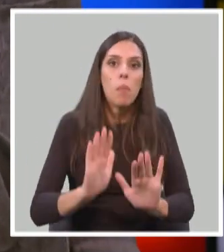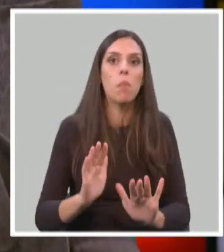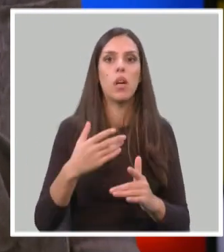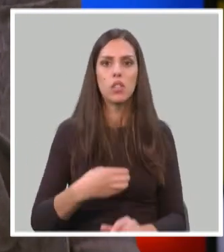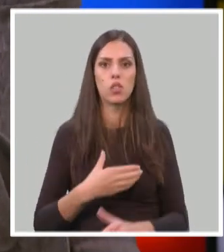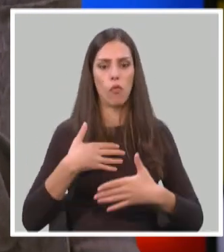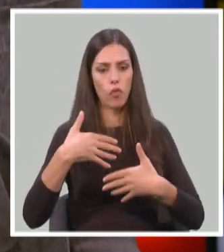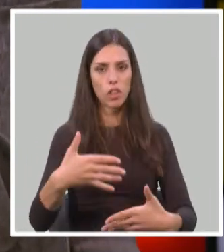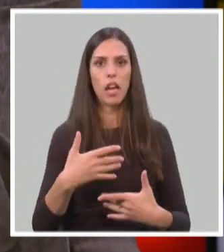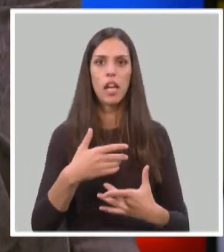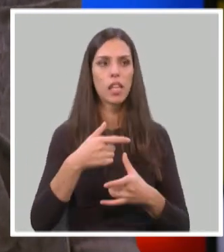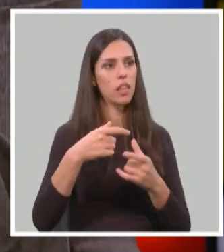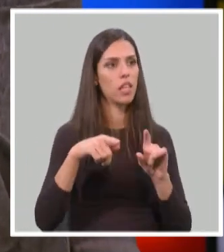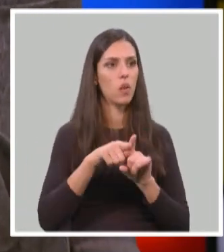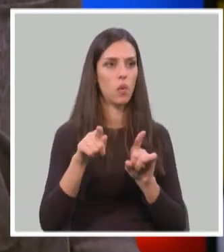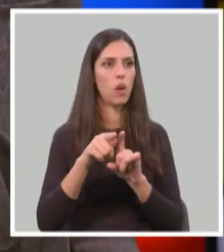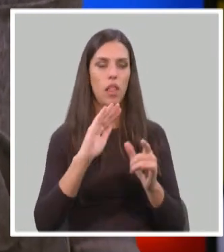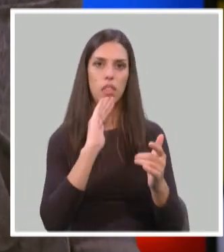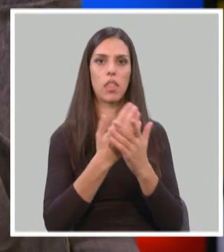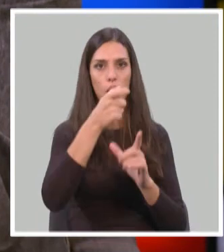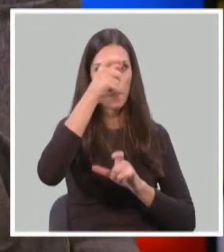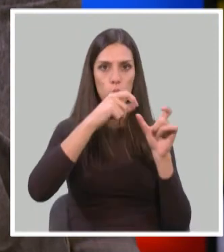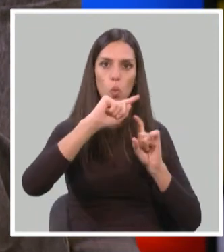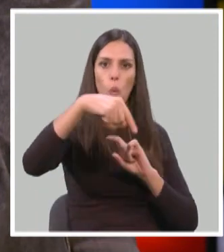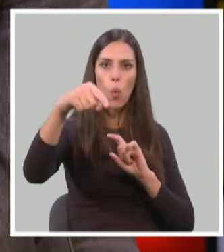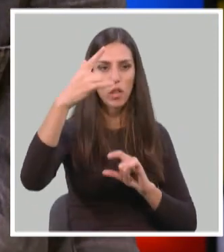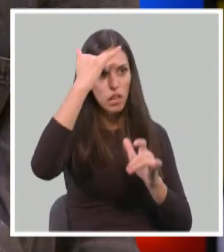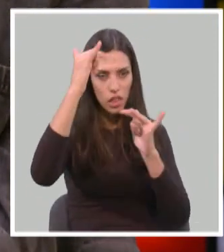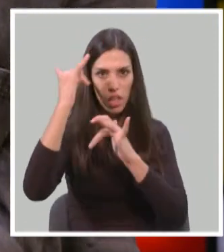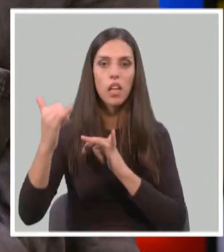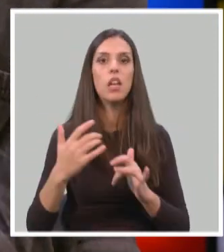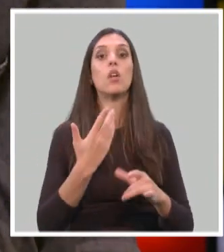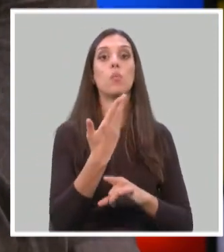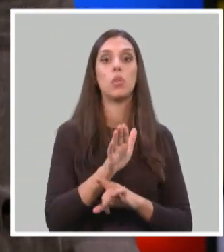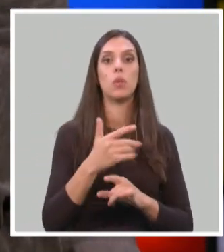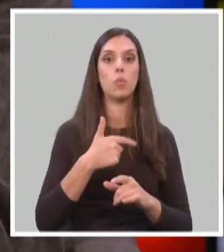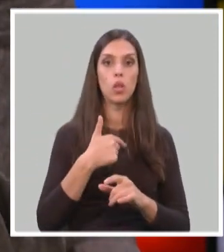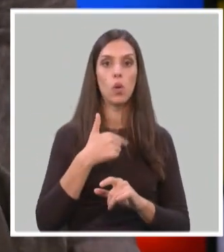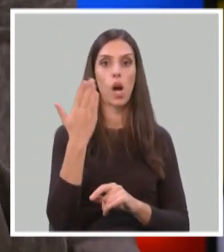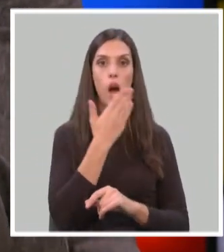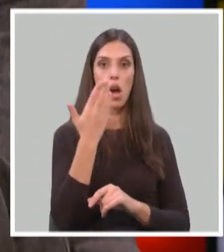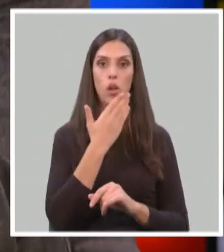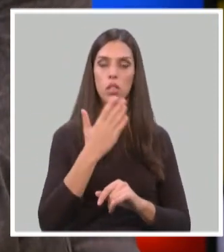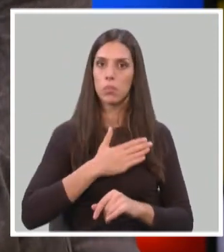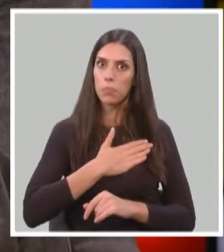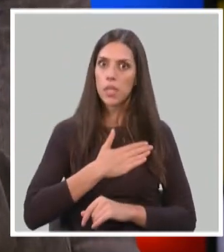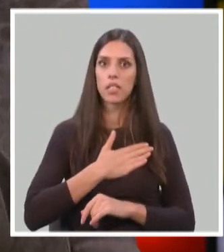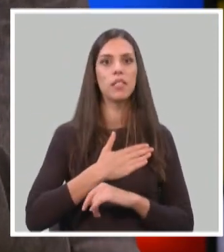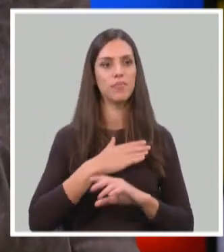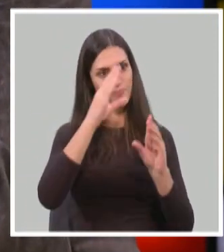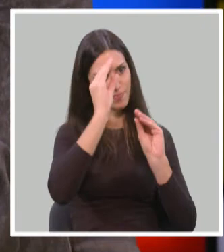de inspirar as pessoas e sinto-me muito realizado a dar aulas, por exemplo. Acho que aí